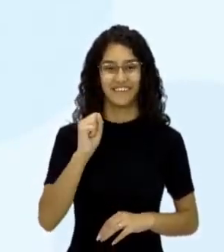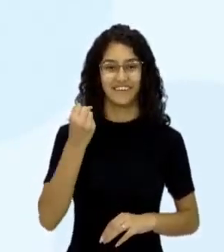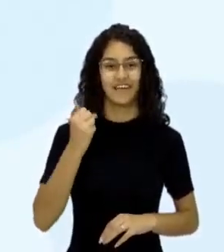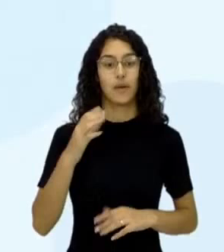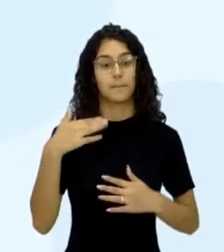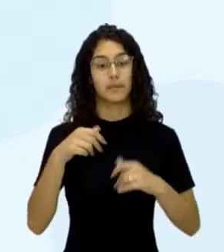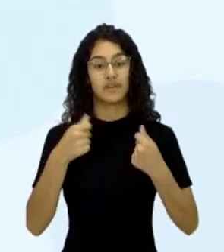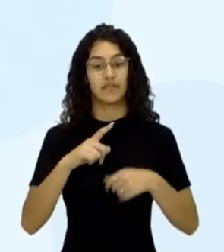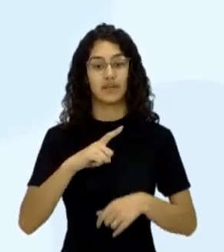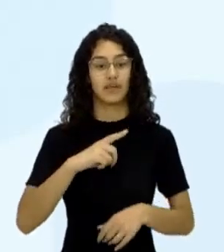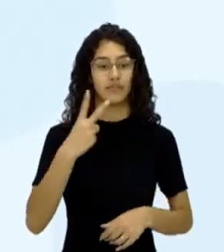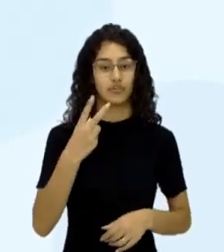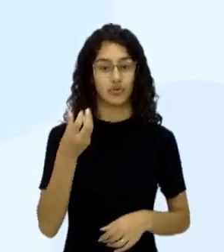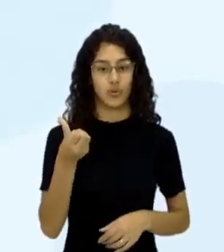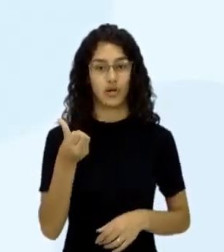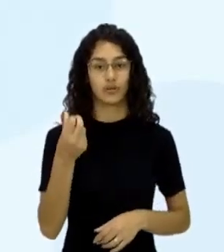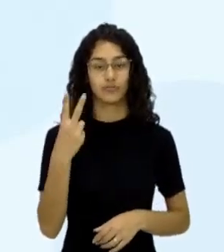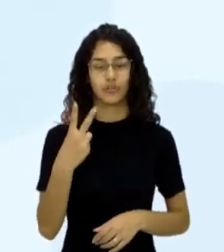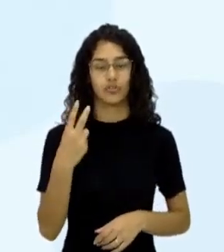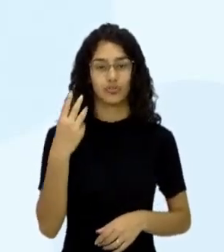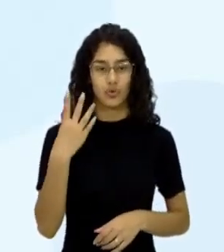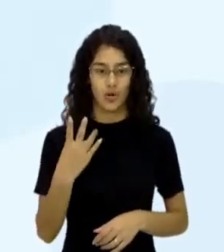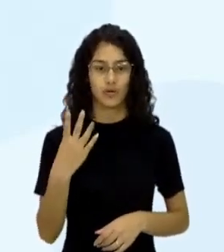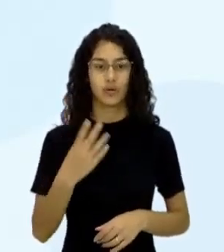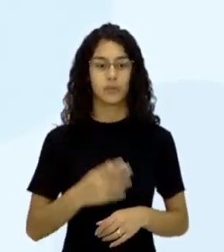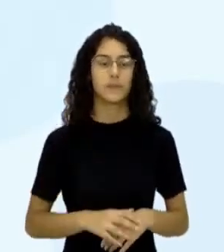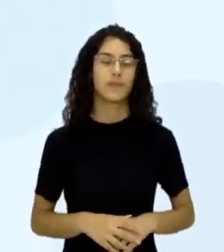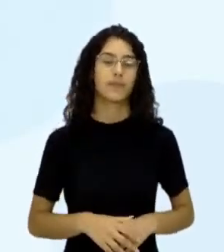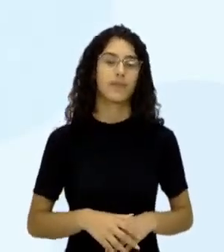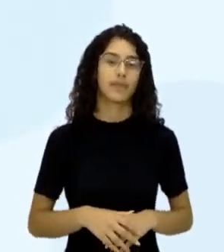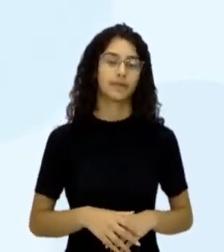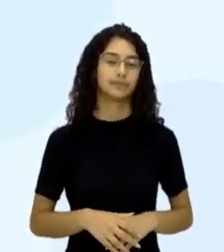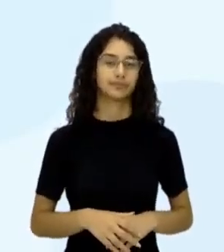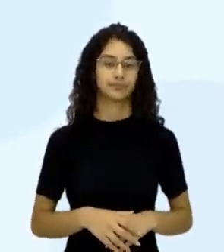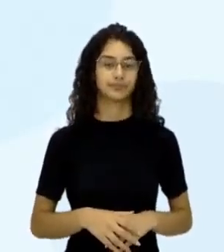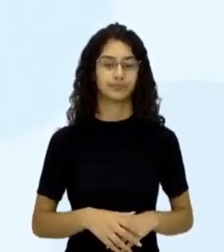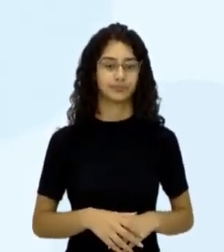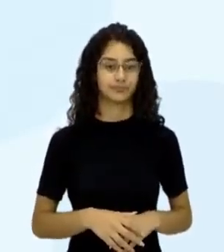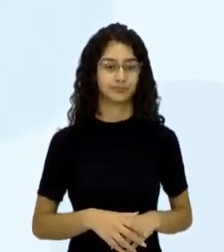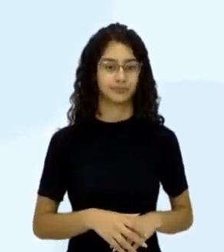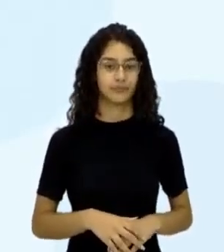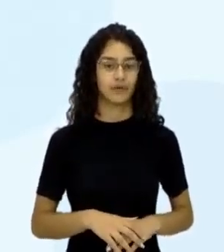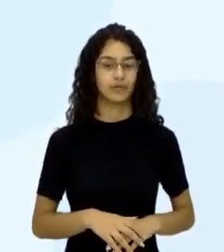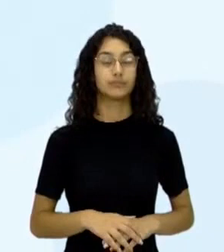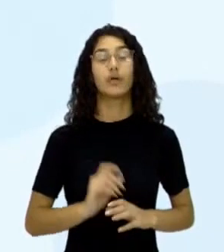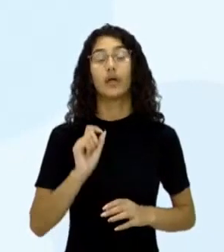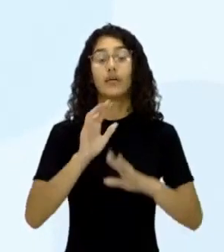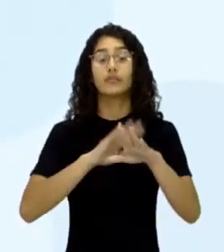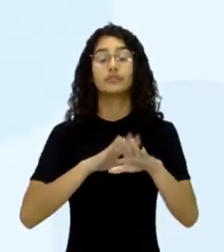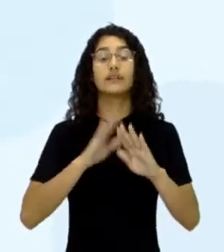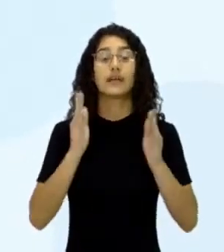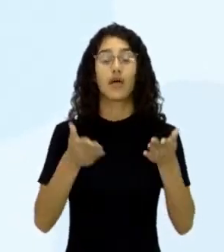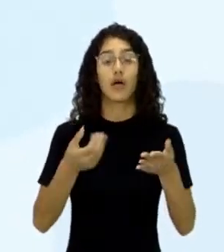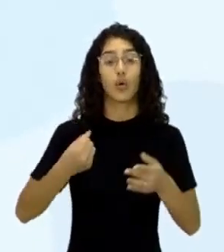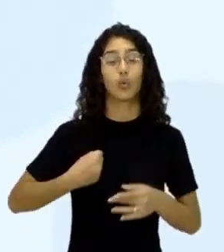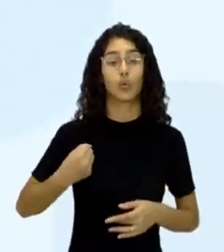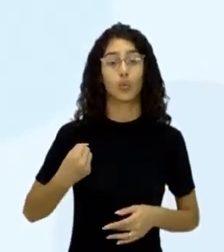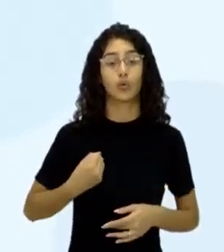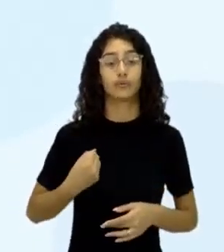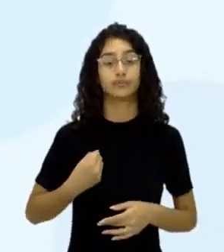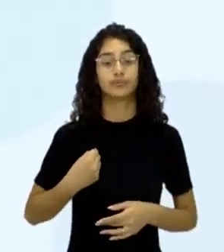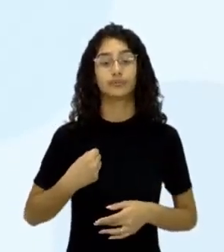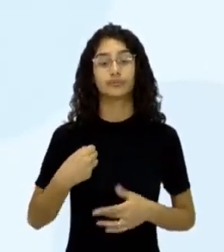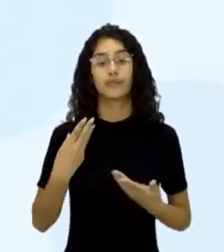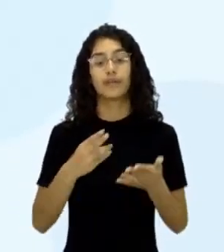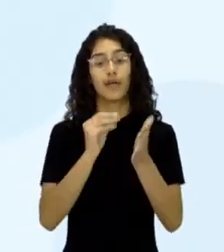ter 24, tá, pessoal? 3, 6, 9, 12, 15, 18. Bom, o que eu faço com esse número? Na verdade, está faltando